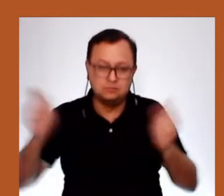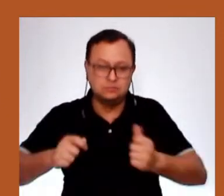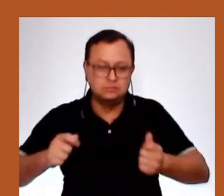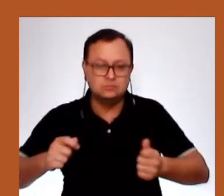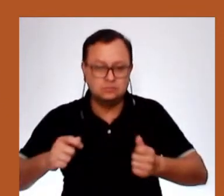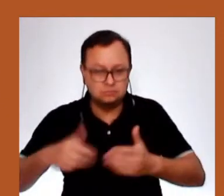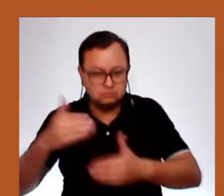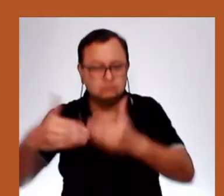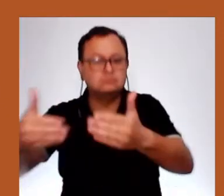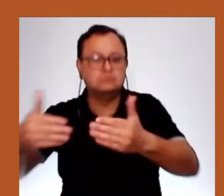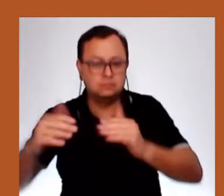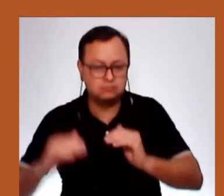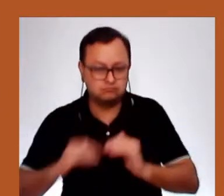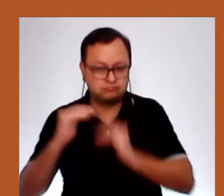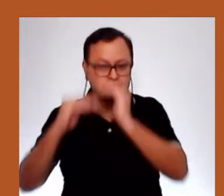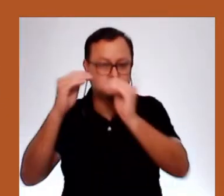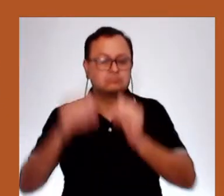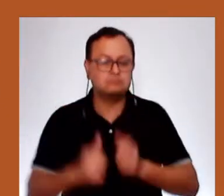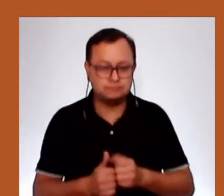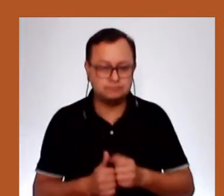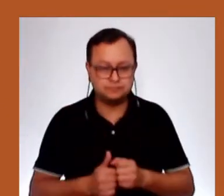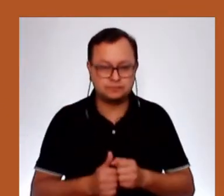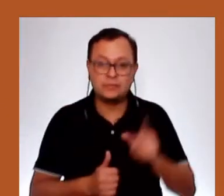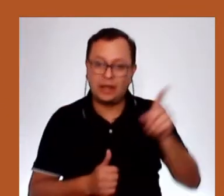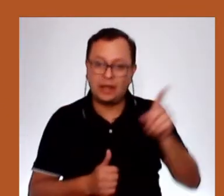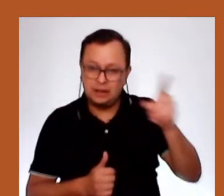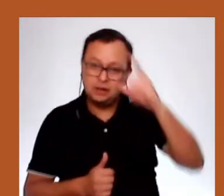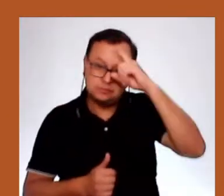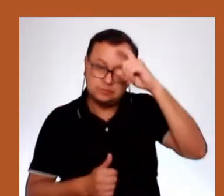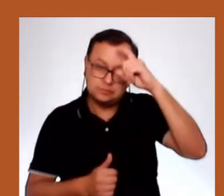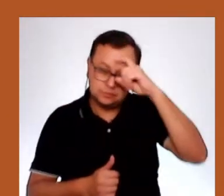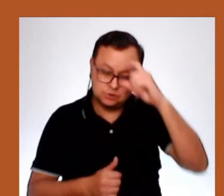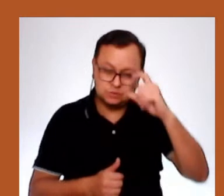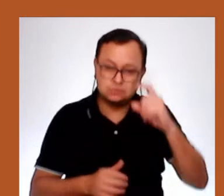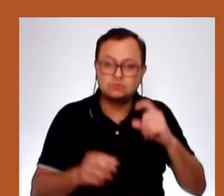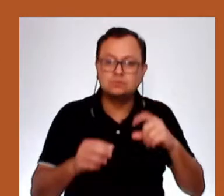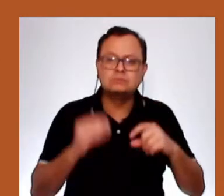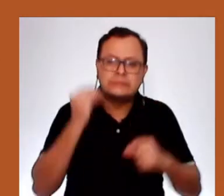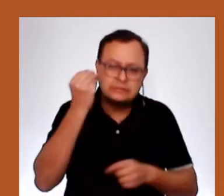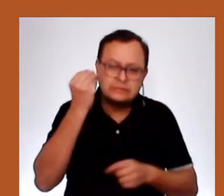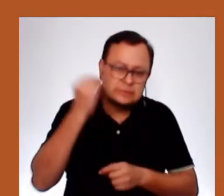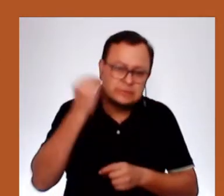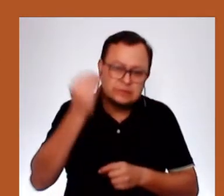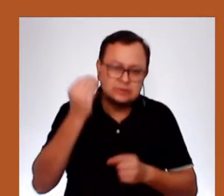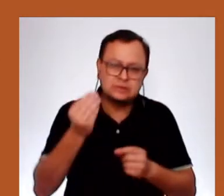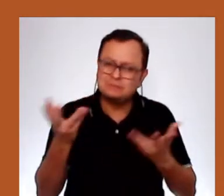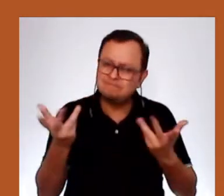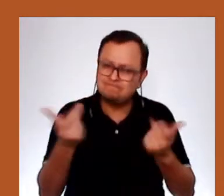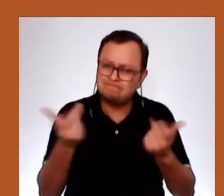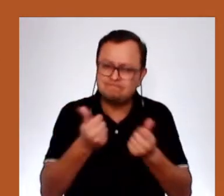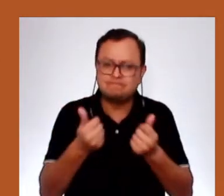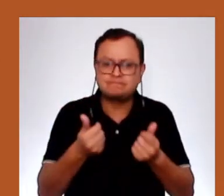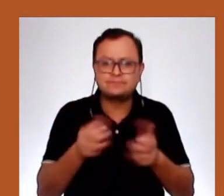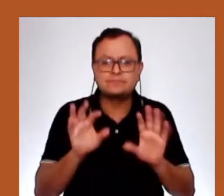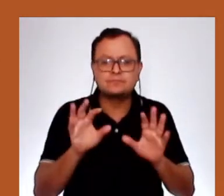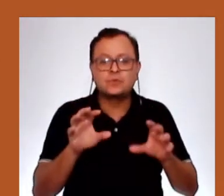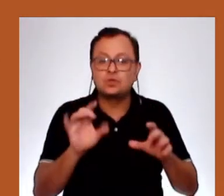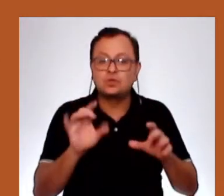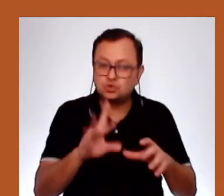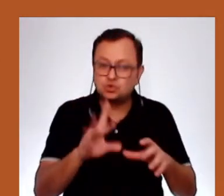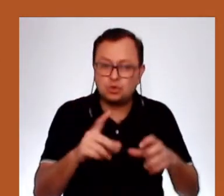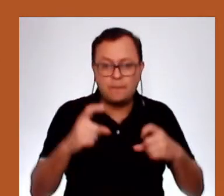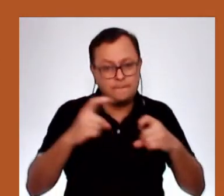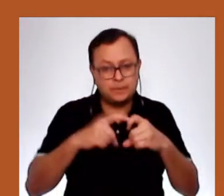uma experiência no campo médico, para mim é uma experiência de vida em comunidade.